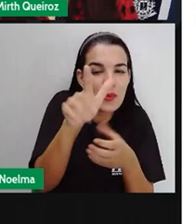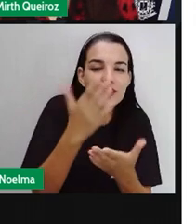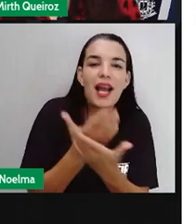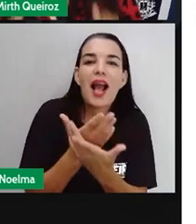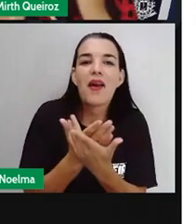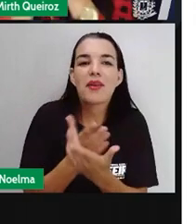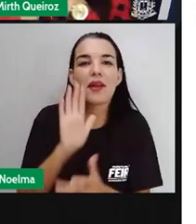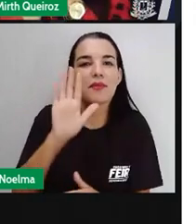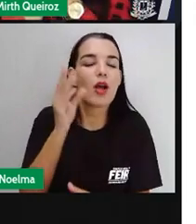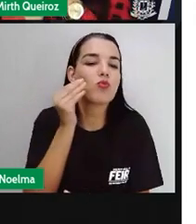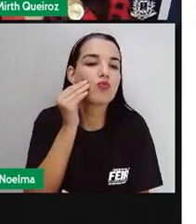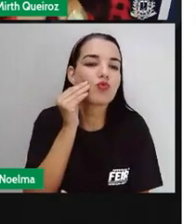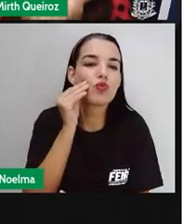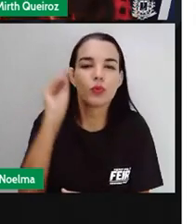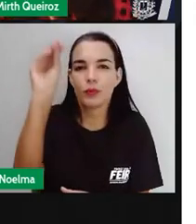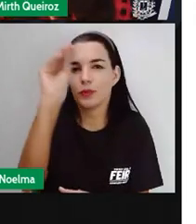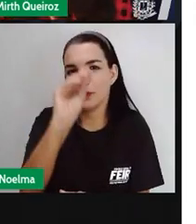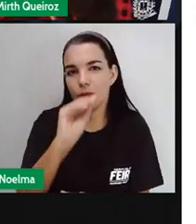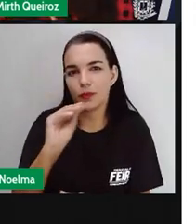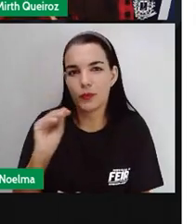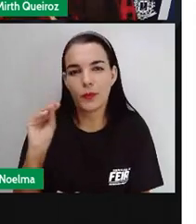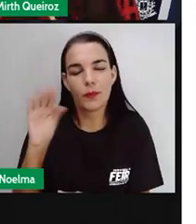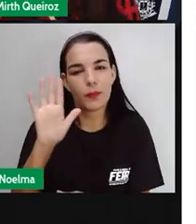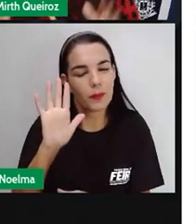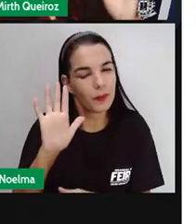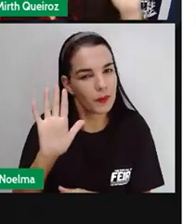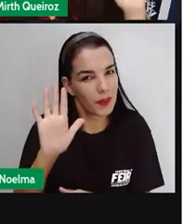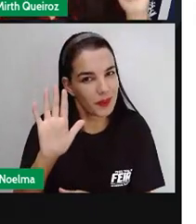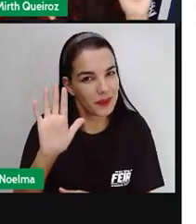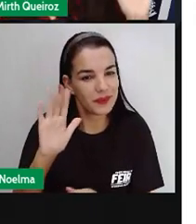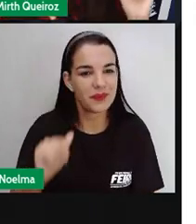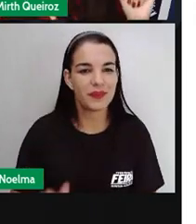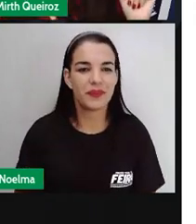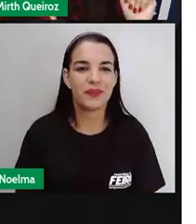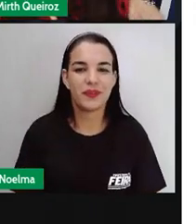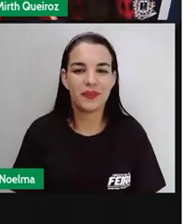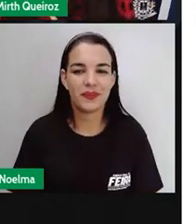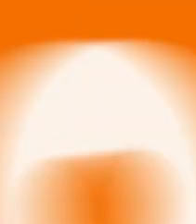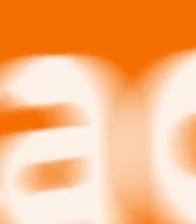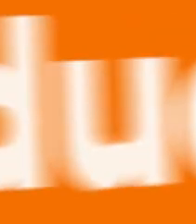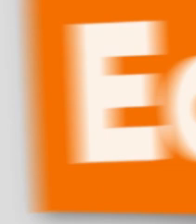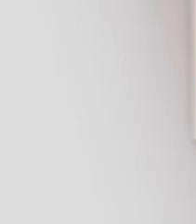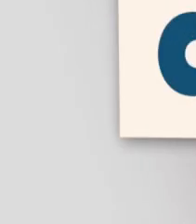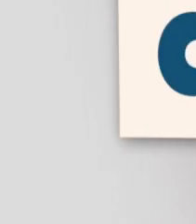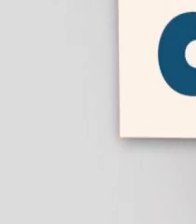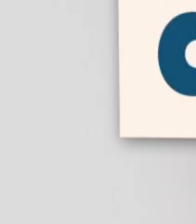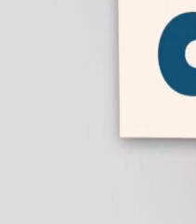mais uma aula. Beijinho no coração de cada um de vocês e até já. Tchau, tchau.